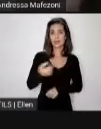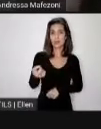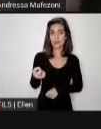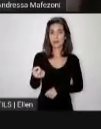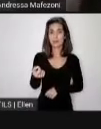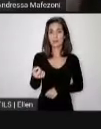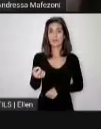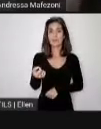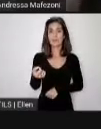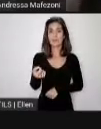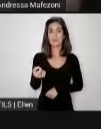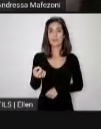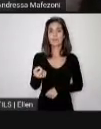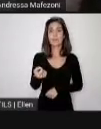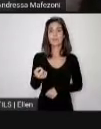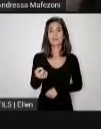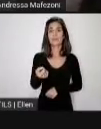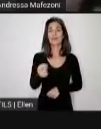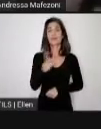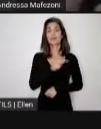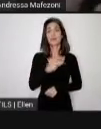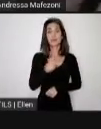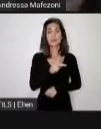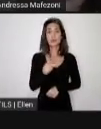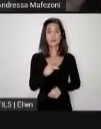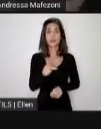as necessidades